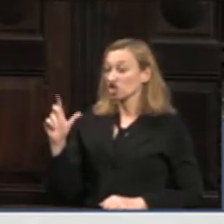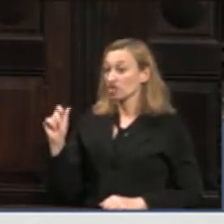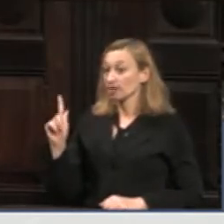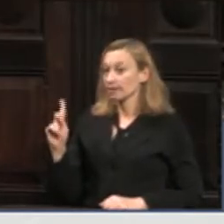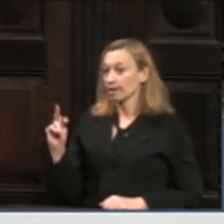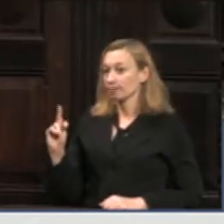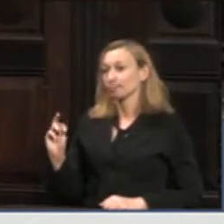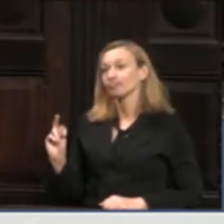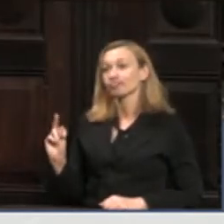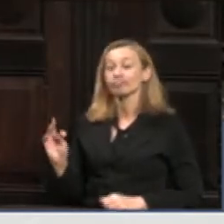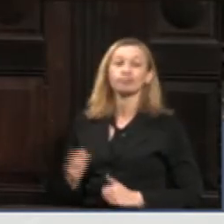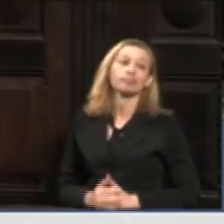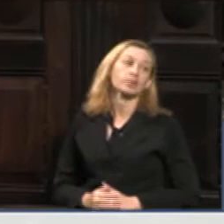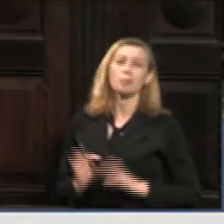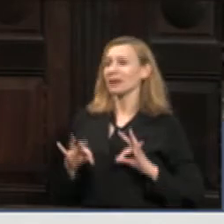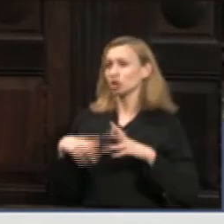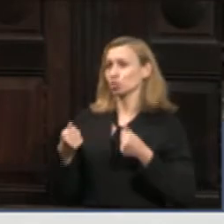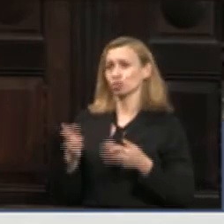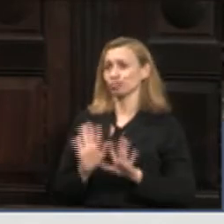afrodescendentes.